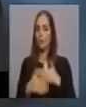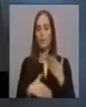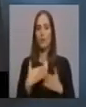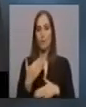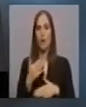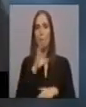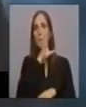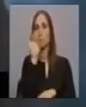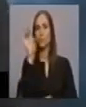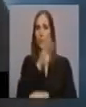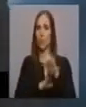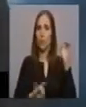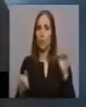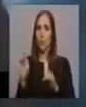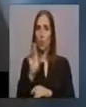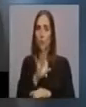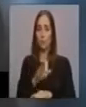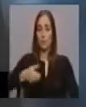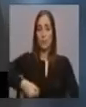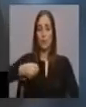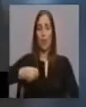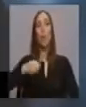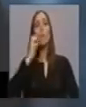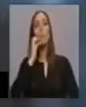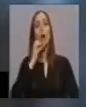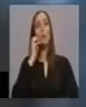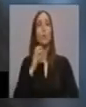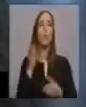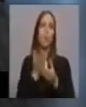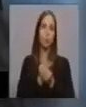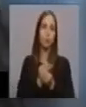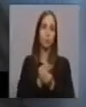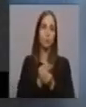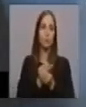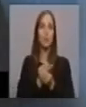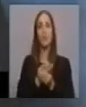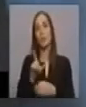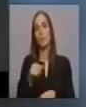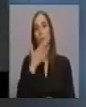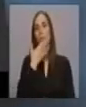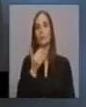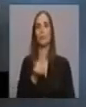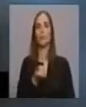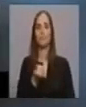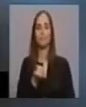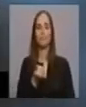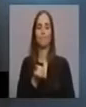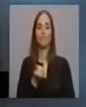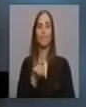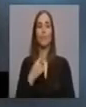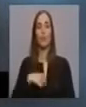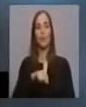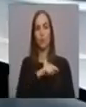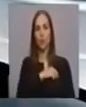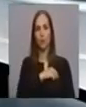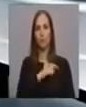países da europa é usar o saco do costa que o próprio ainda por cima é tão bonito ora nós temos